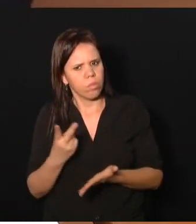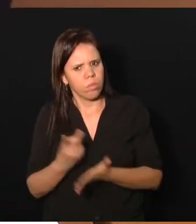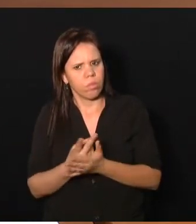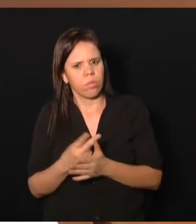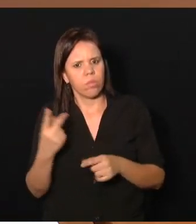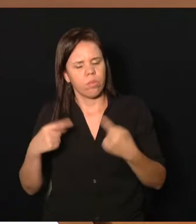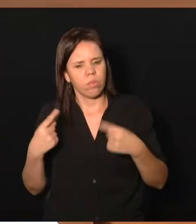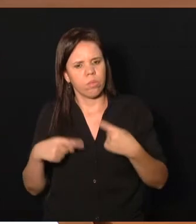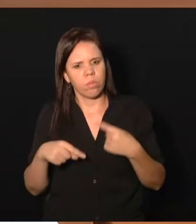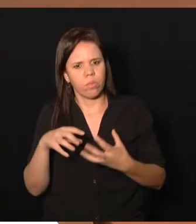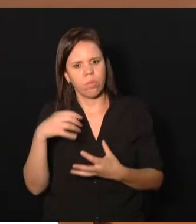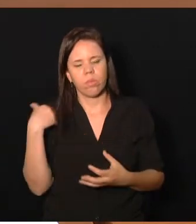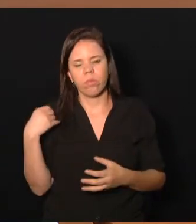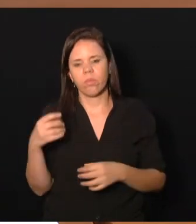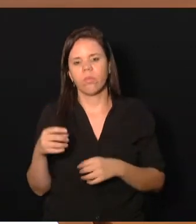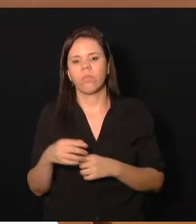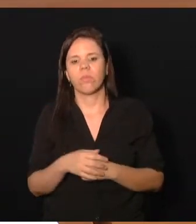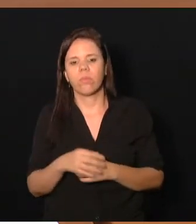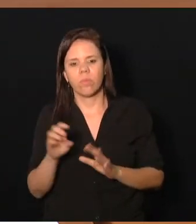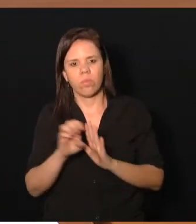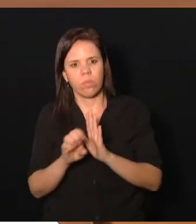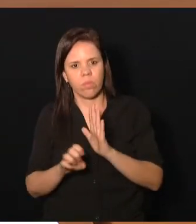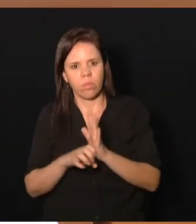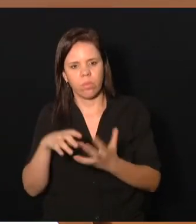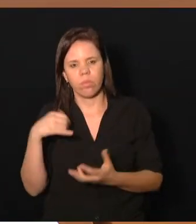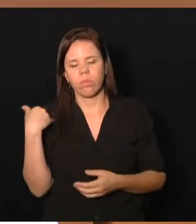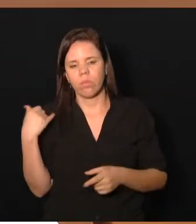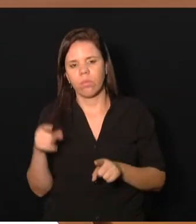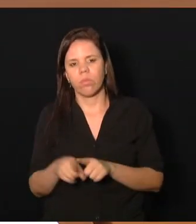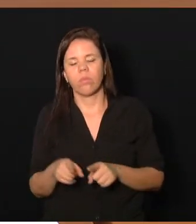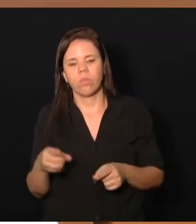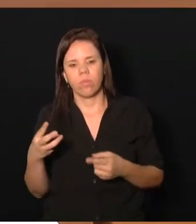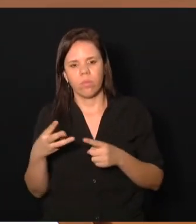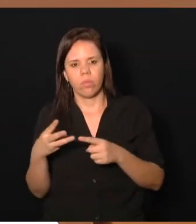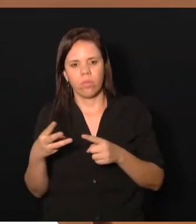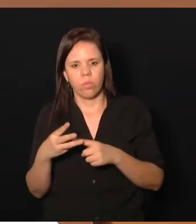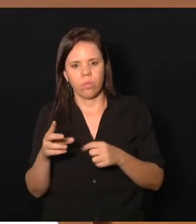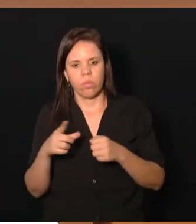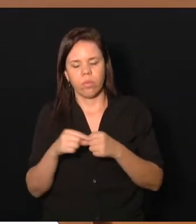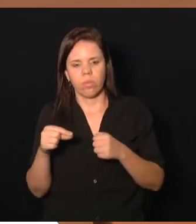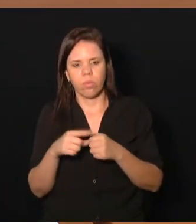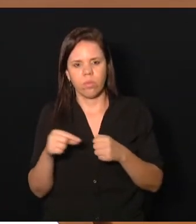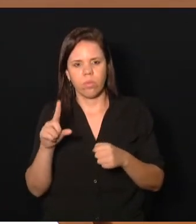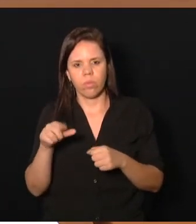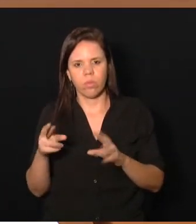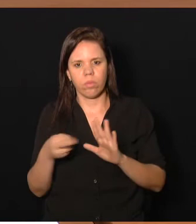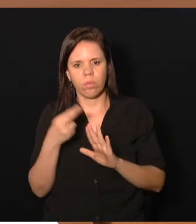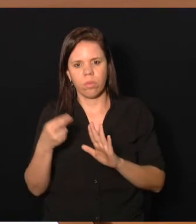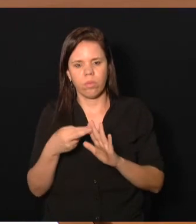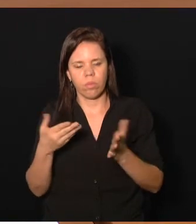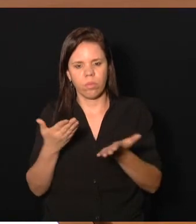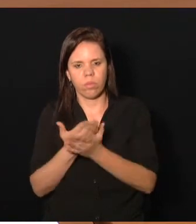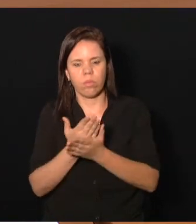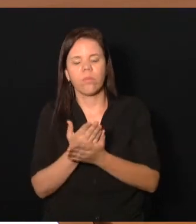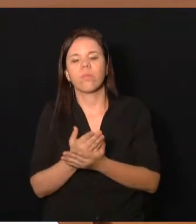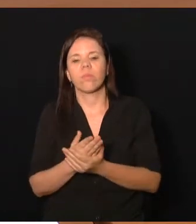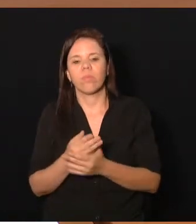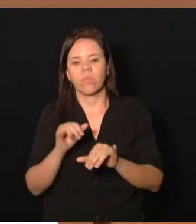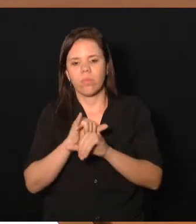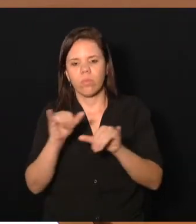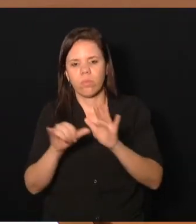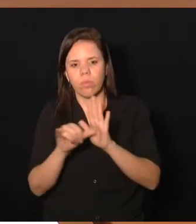e demais legislações vigentes. Artigo 3º. Essa resolução entra em vigor na data de sua